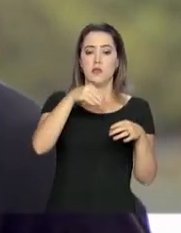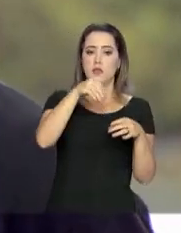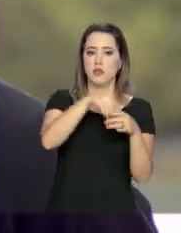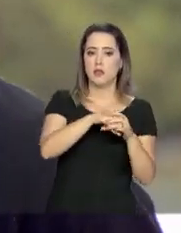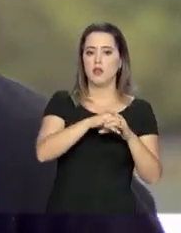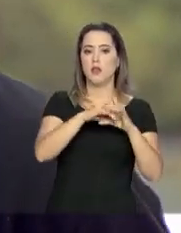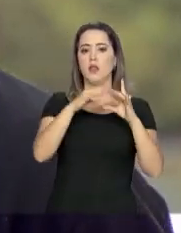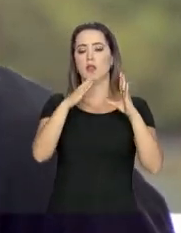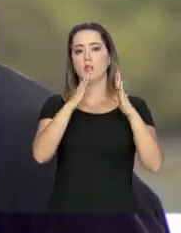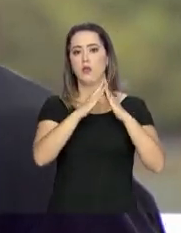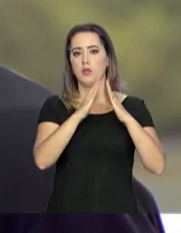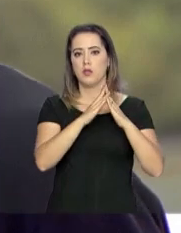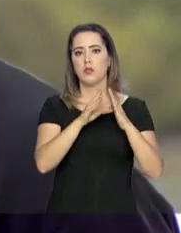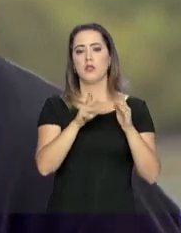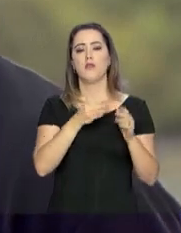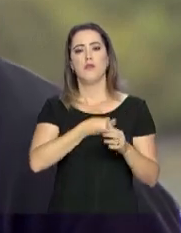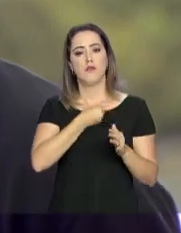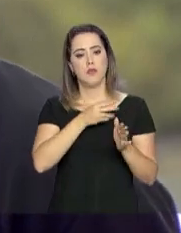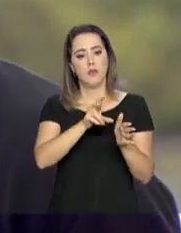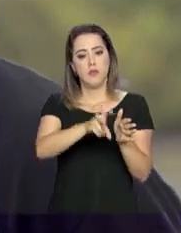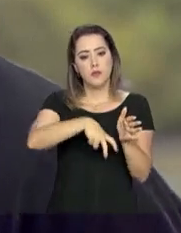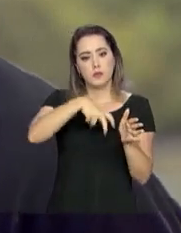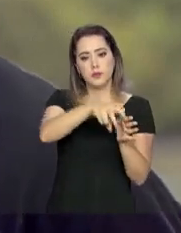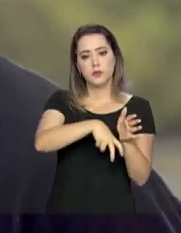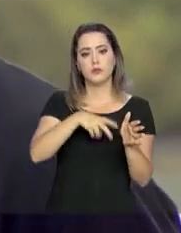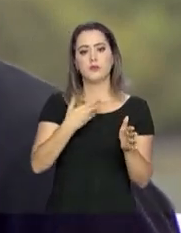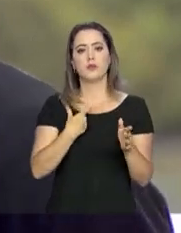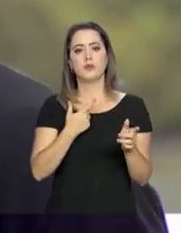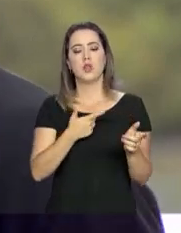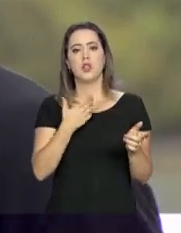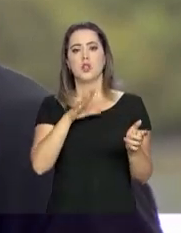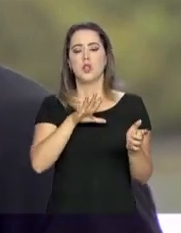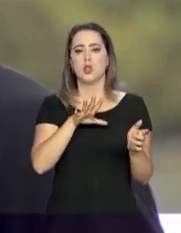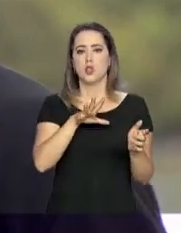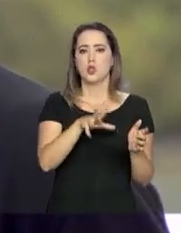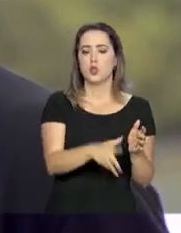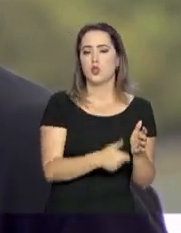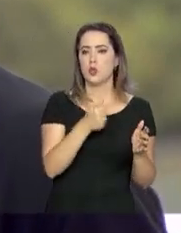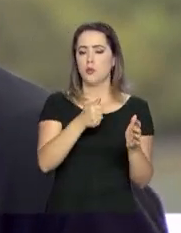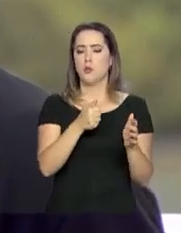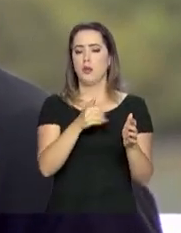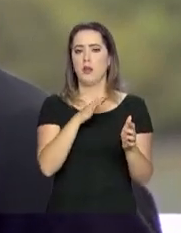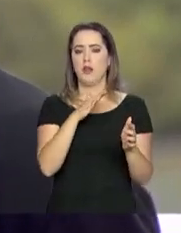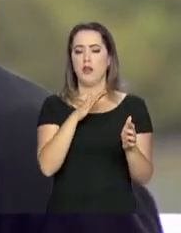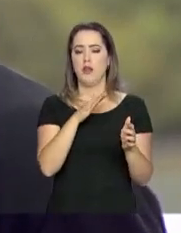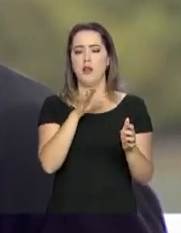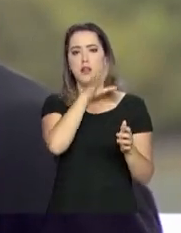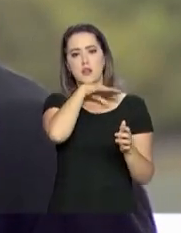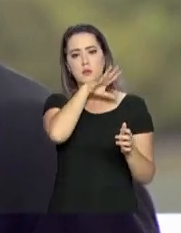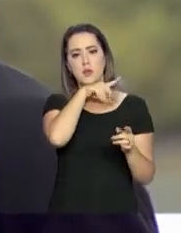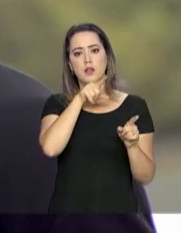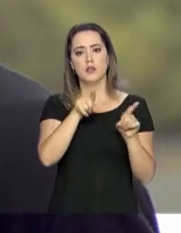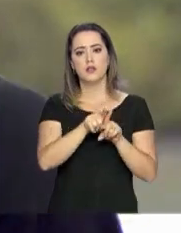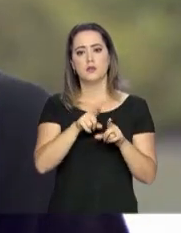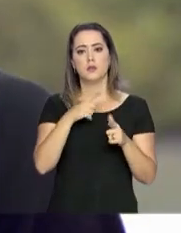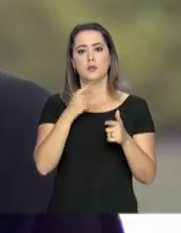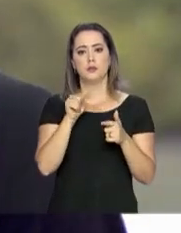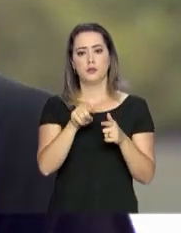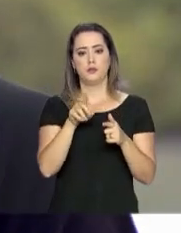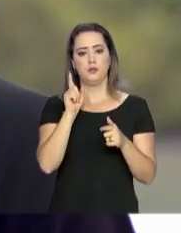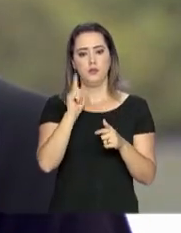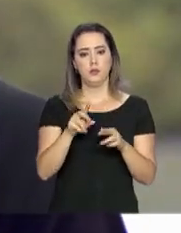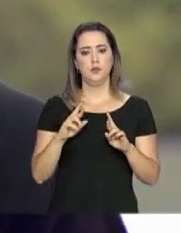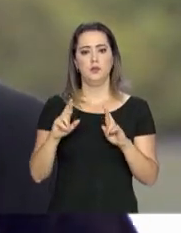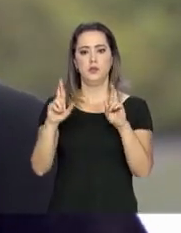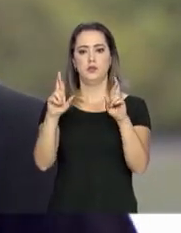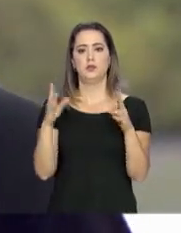tradicionalmente vivem de roças de caça e pesca e isso também atinge também os recursos do parque a expectativa